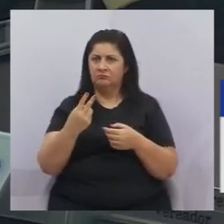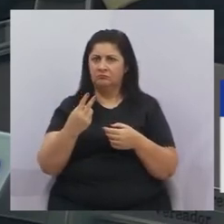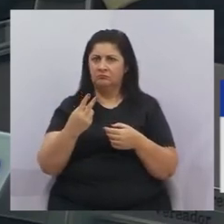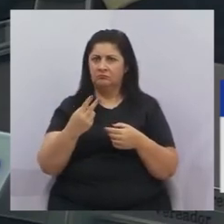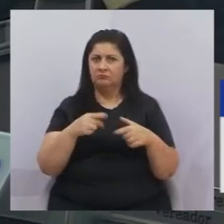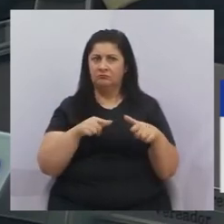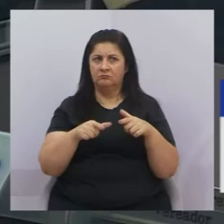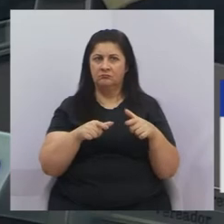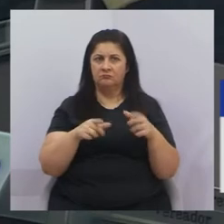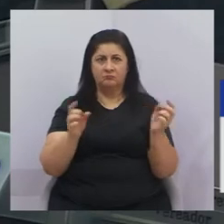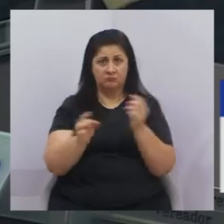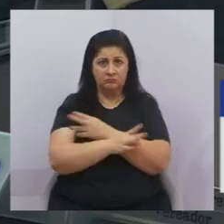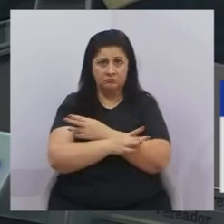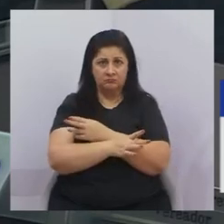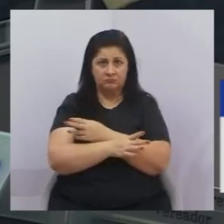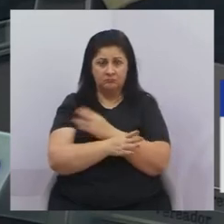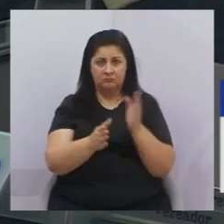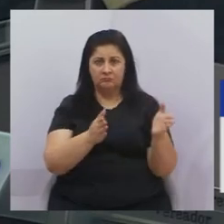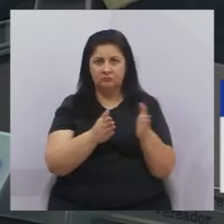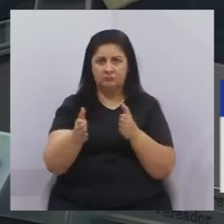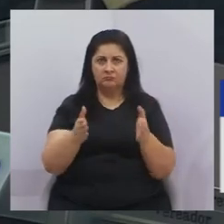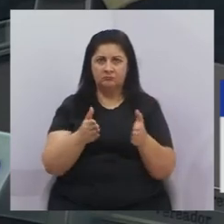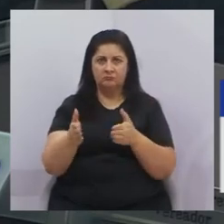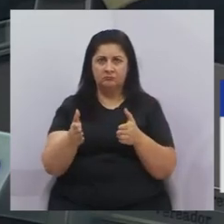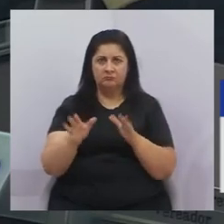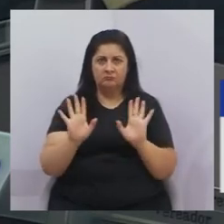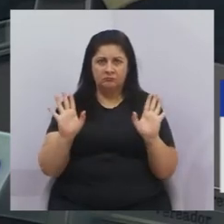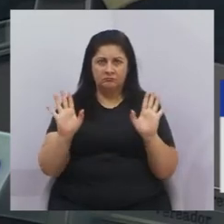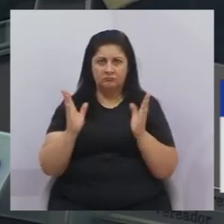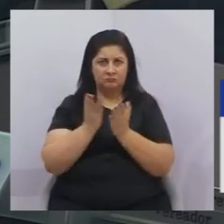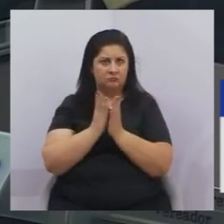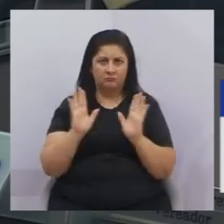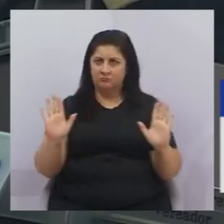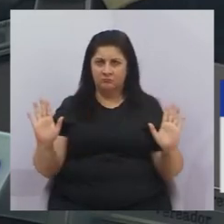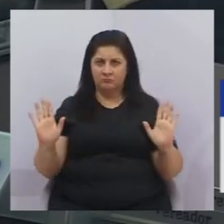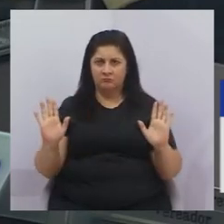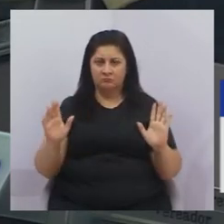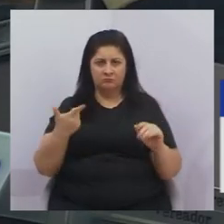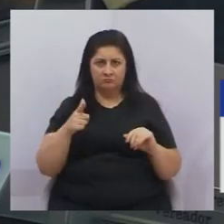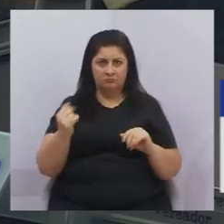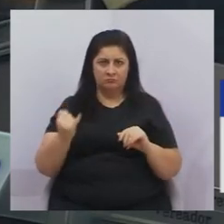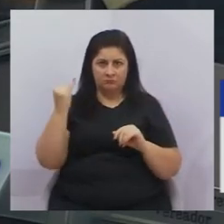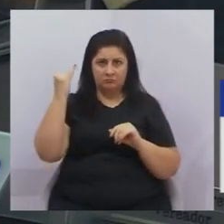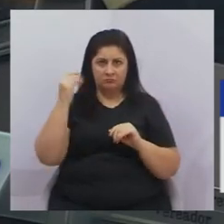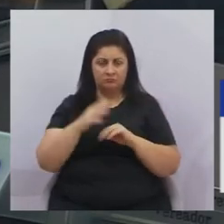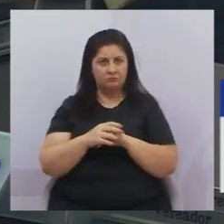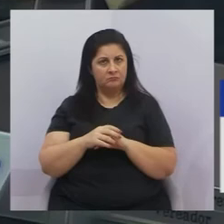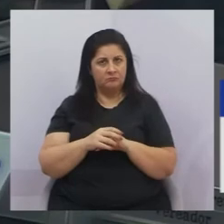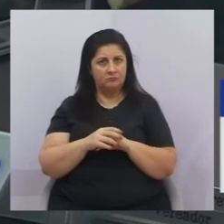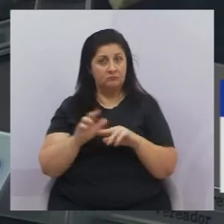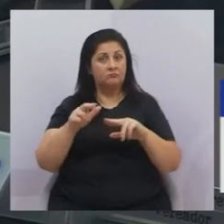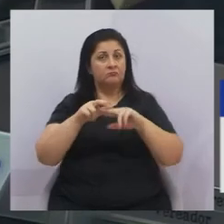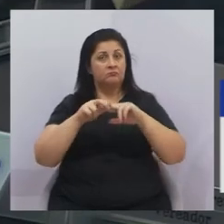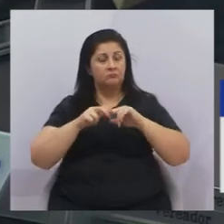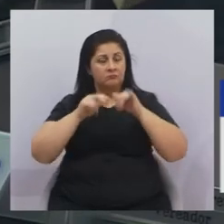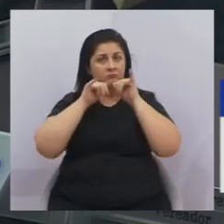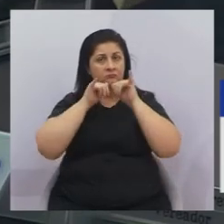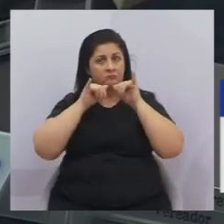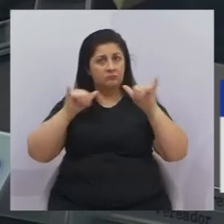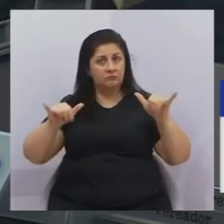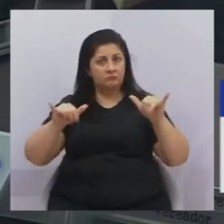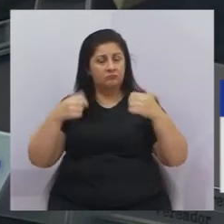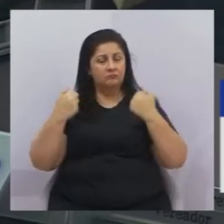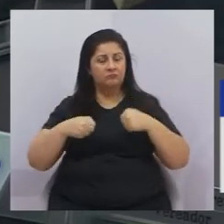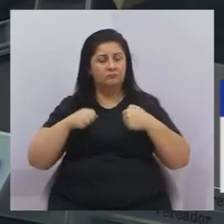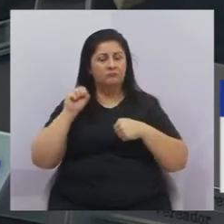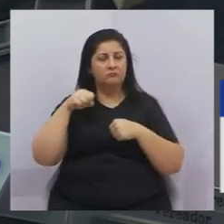aí, acabou o governo, se mudar o projeto político, acabou a política pública, não é importante mais. Por isso, eu destaco, nós temos,